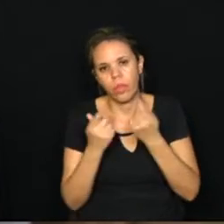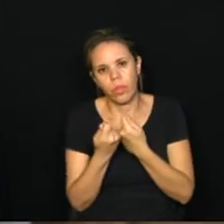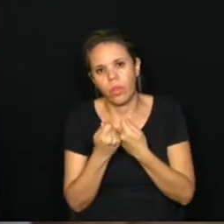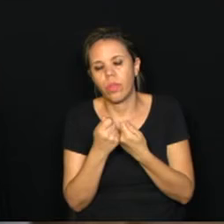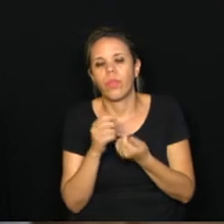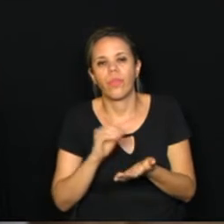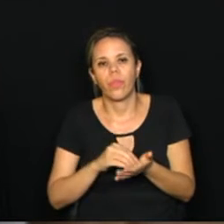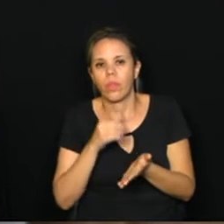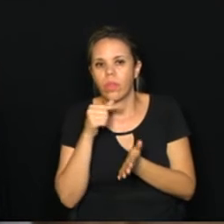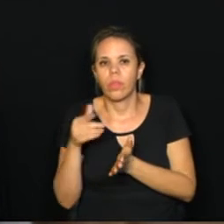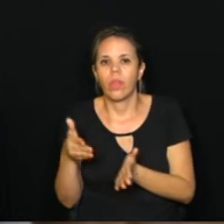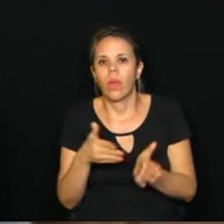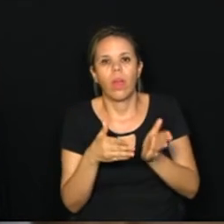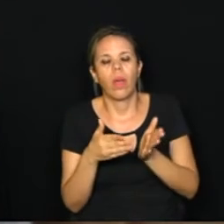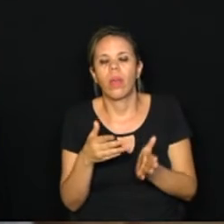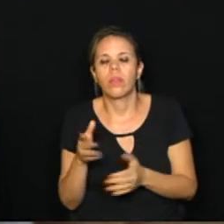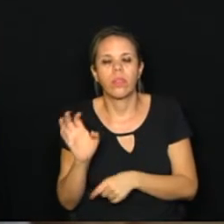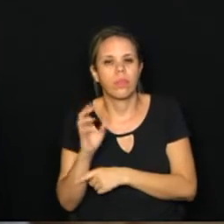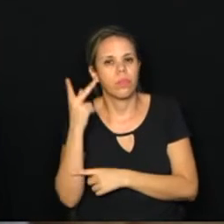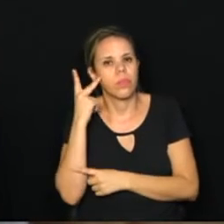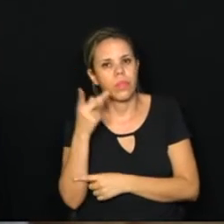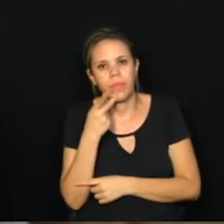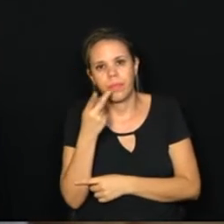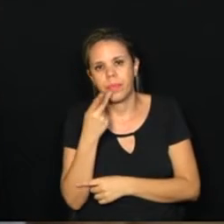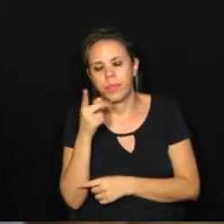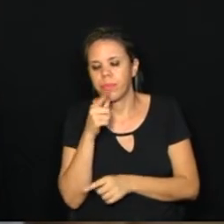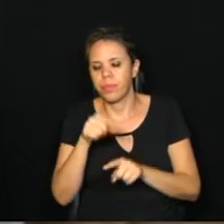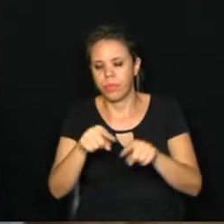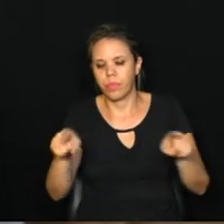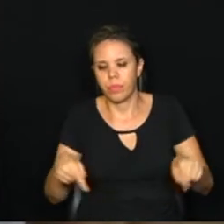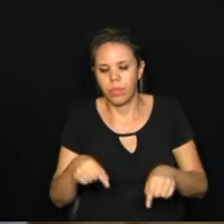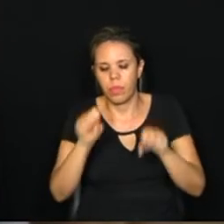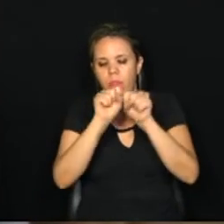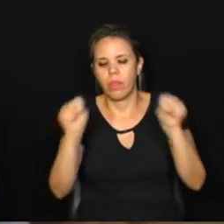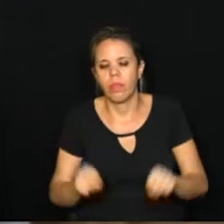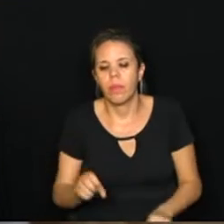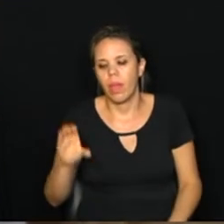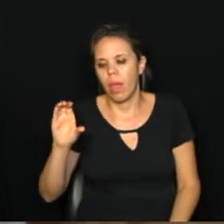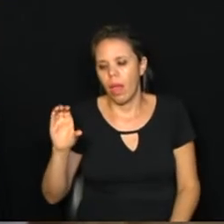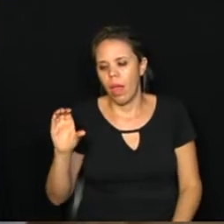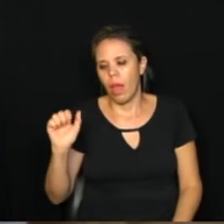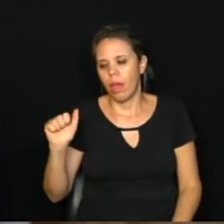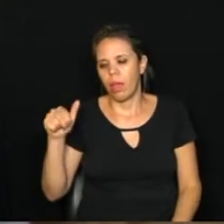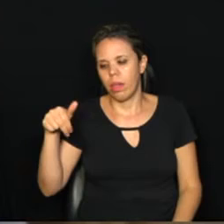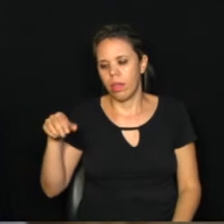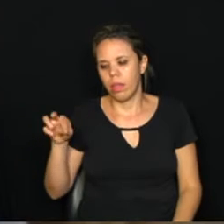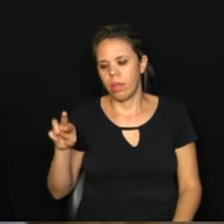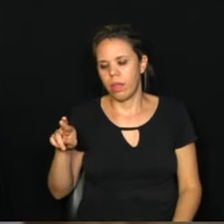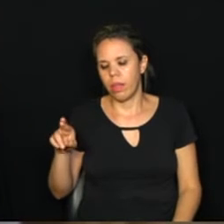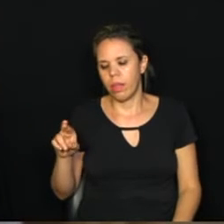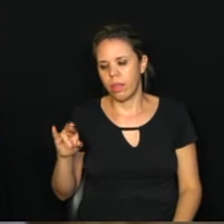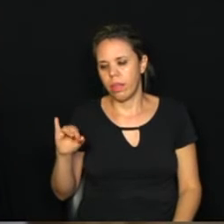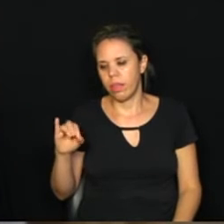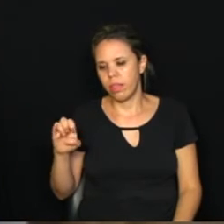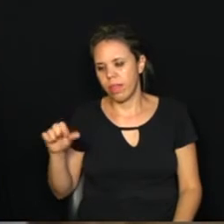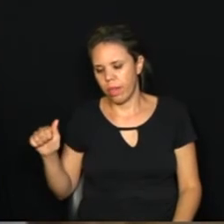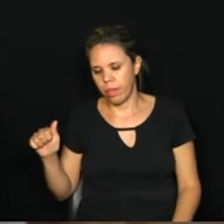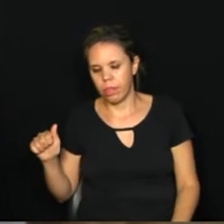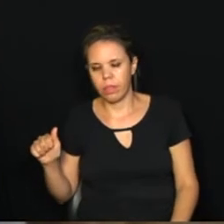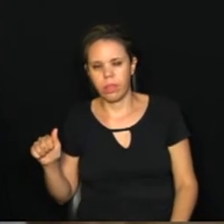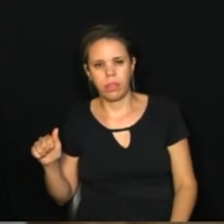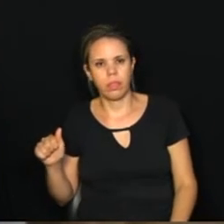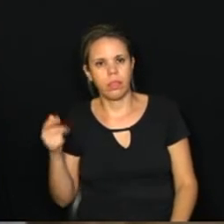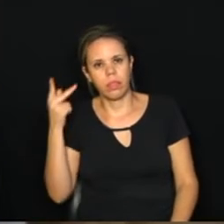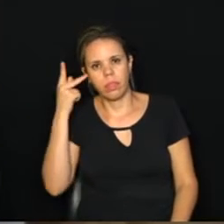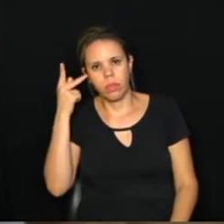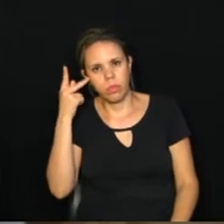hídrica no estado de São Paulo. O Flávio disse aqui do sistema Cantareira, mas o fato é que a Grande São Paulo não pode consumir as águas da sua